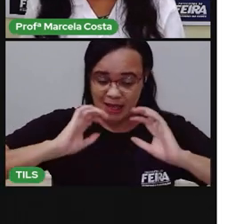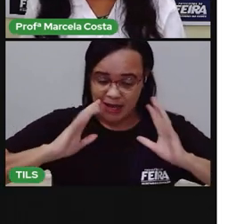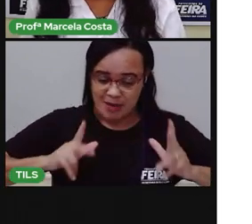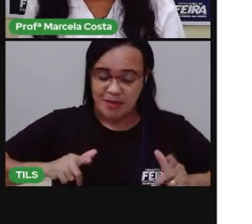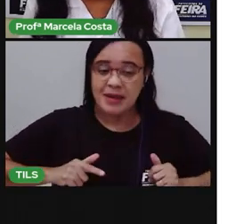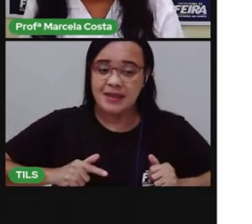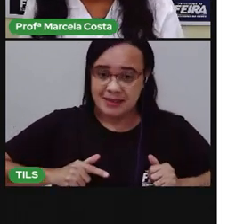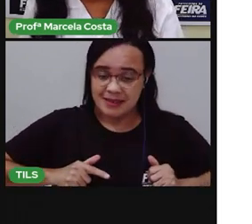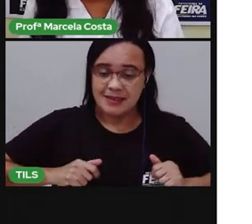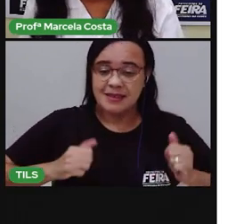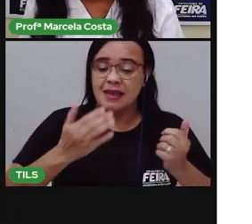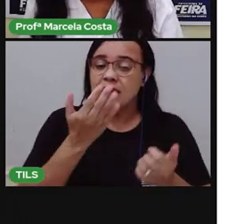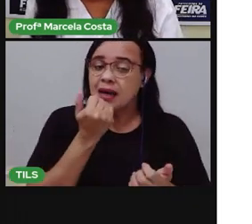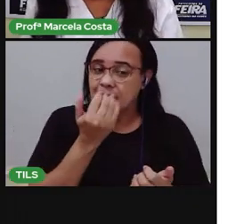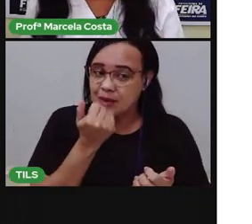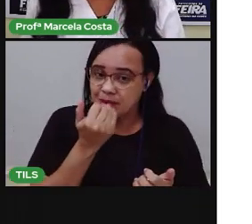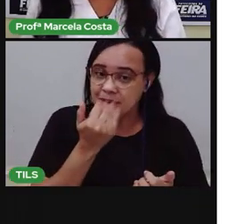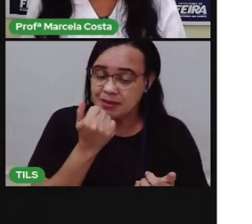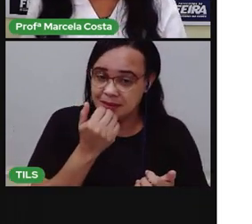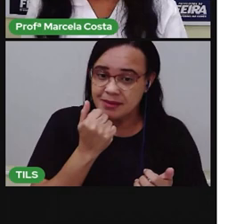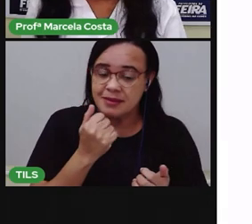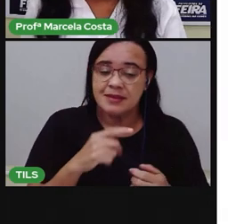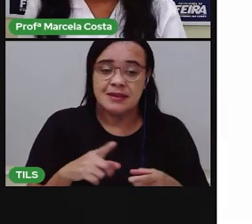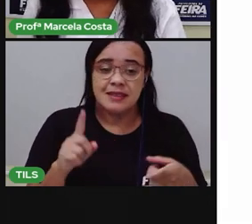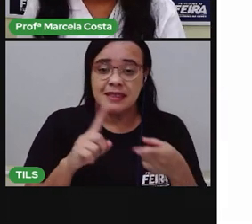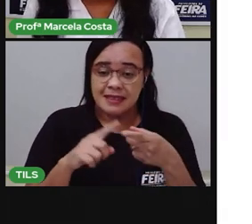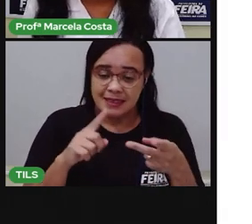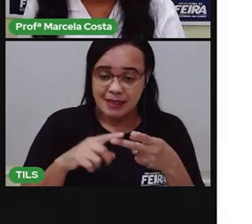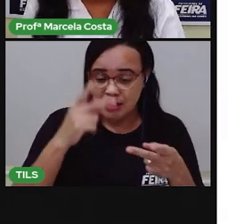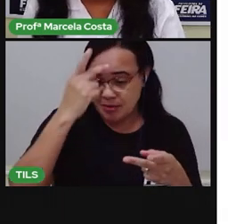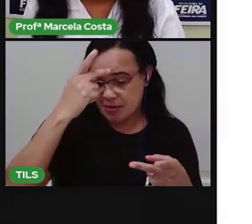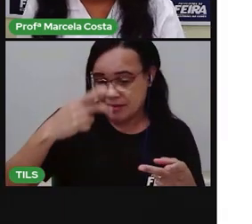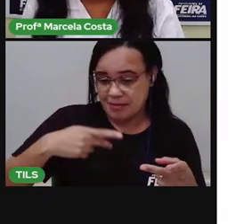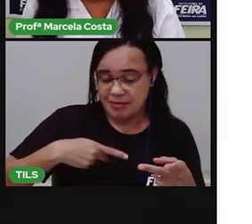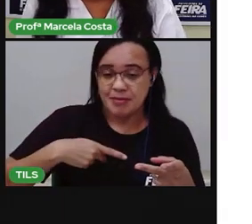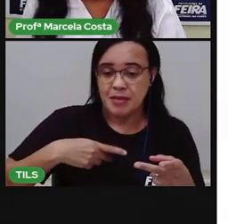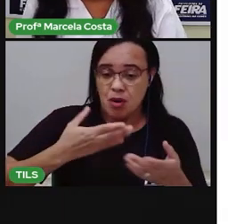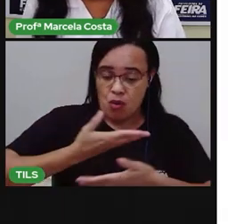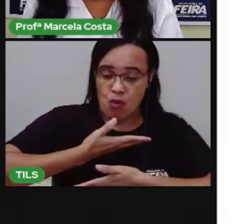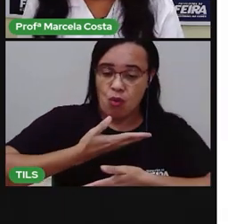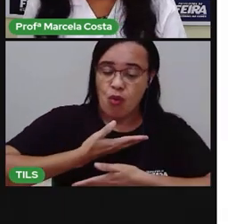produtos da alimentação e produtos de higiene pessoal.